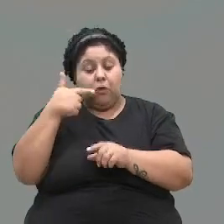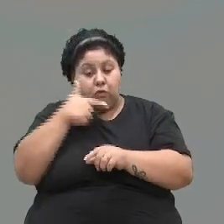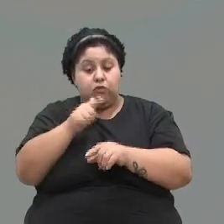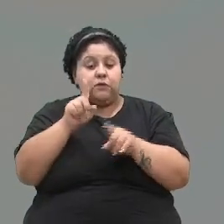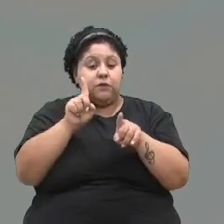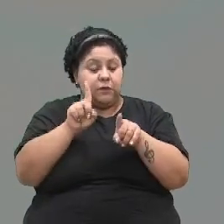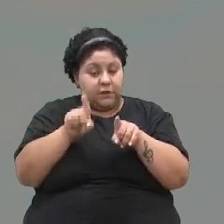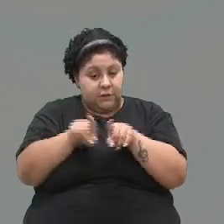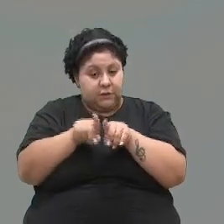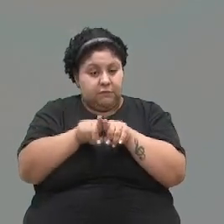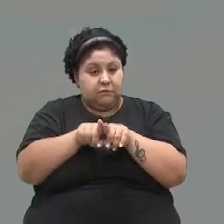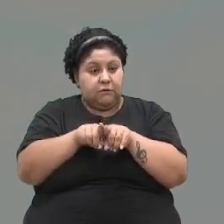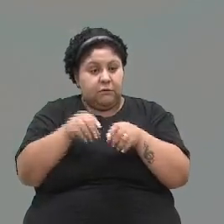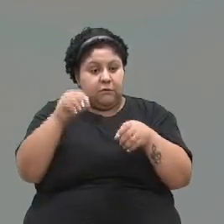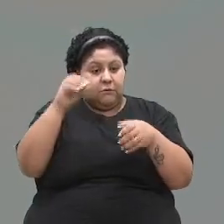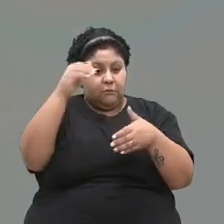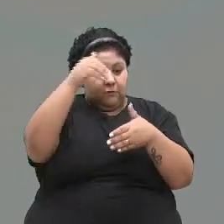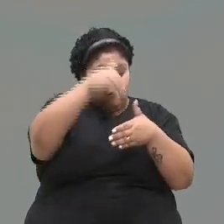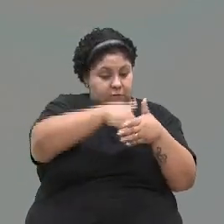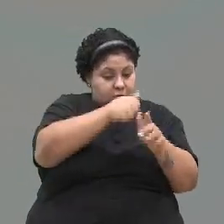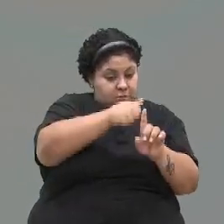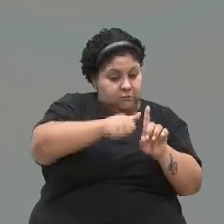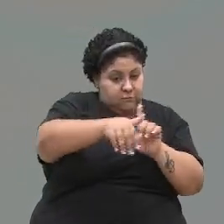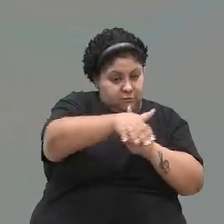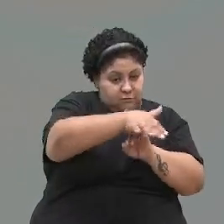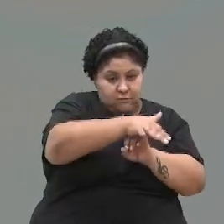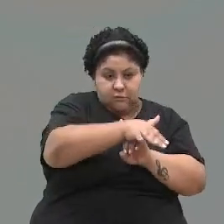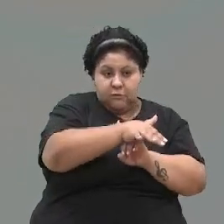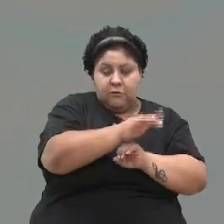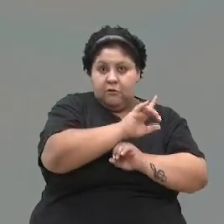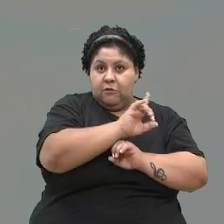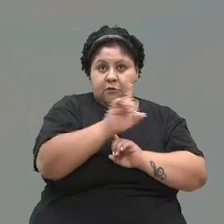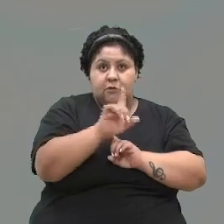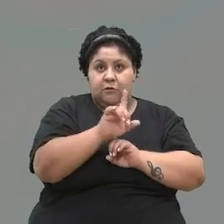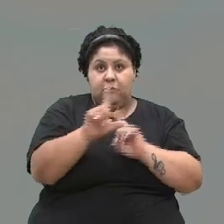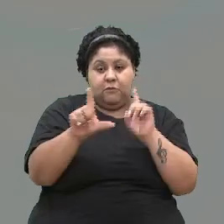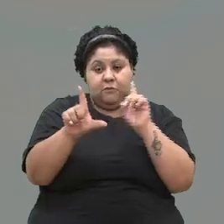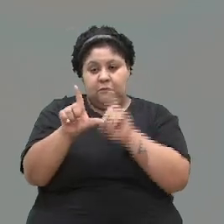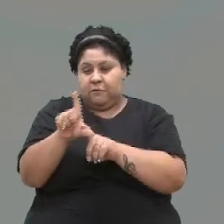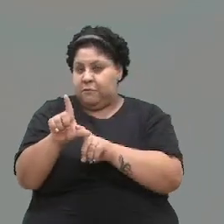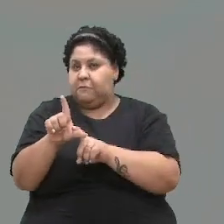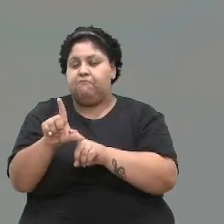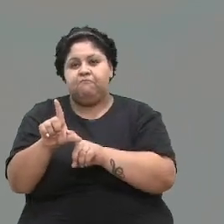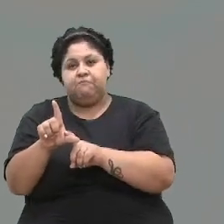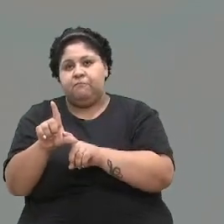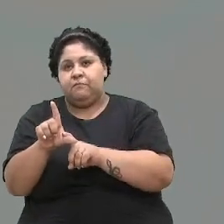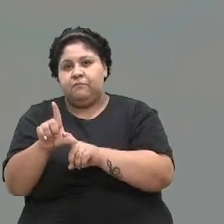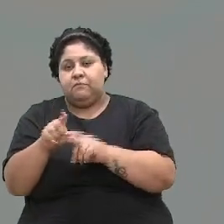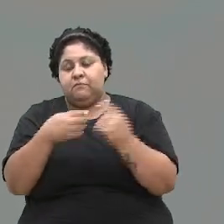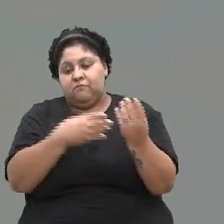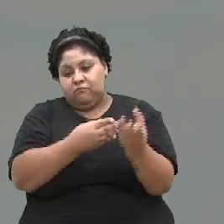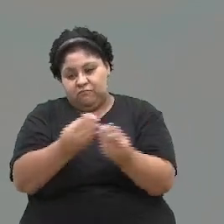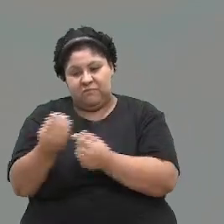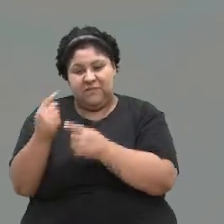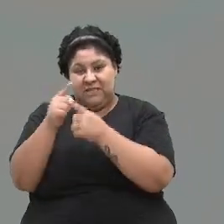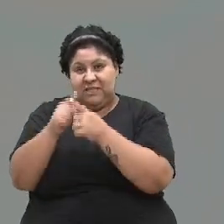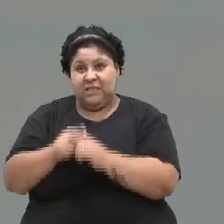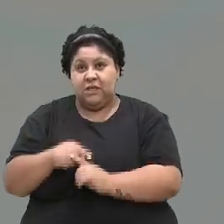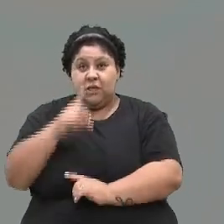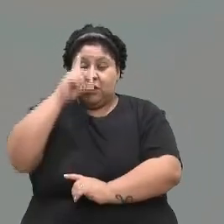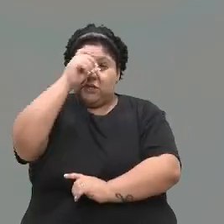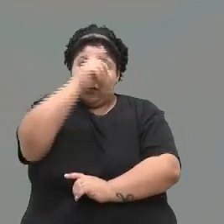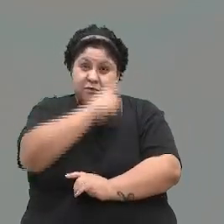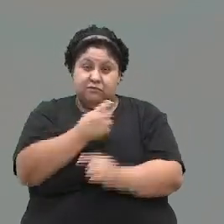se introduzir, se reintroduzir na sociedade e não fiquem dependentes de uma situação muitas vezes tóxica